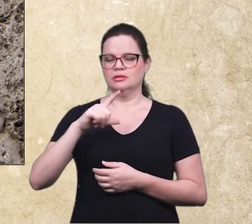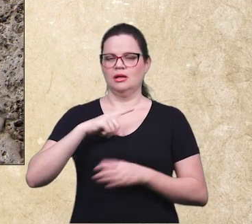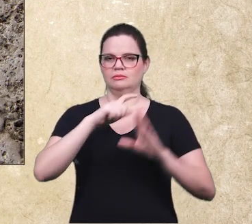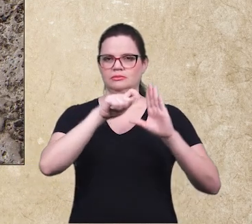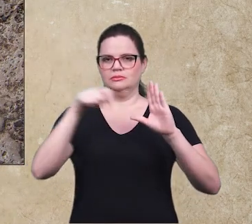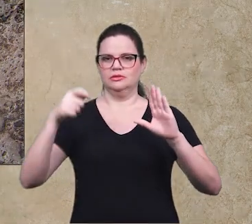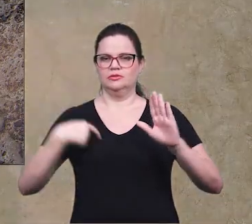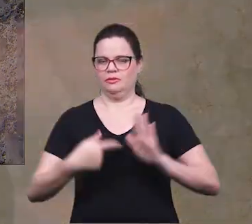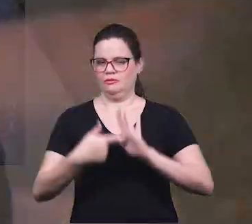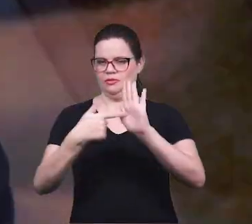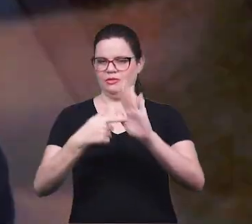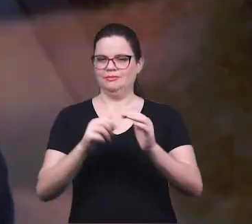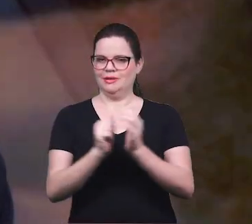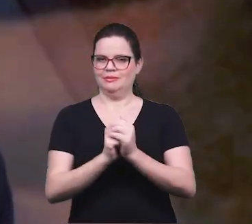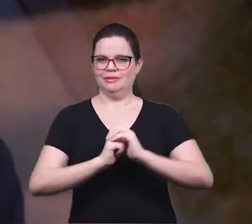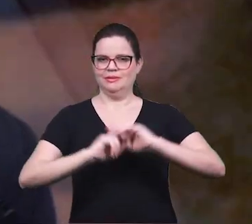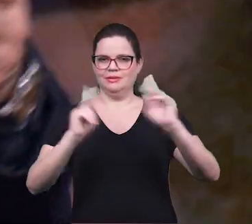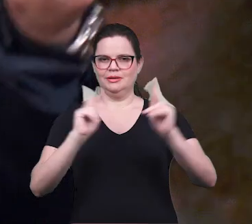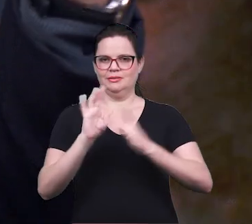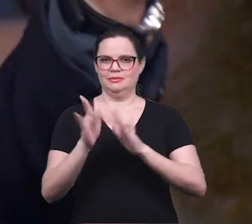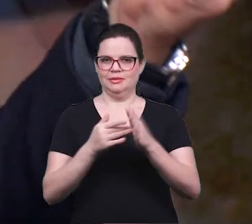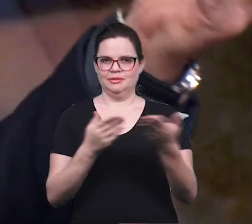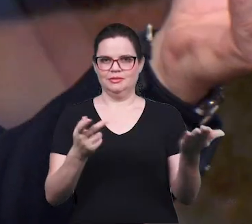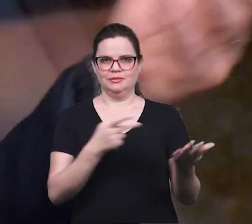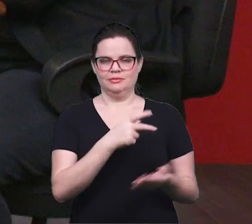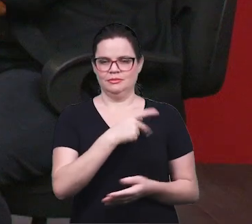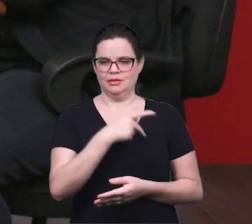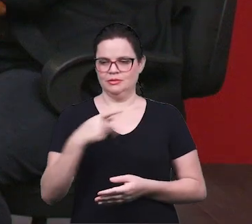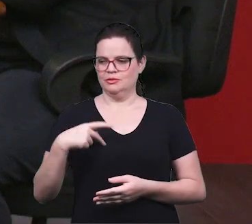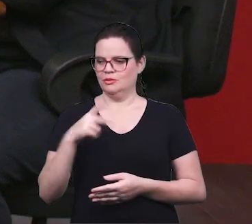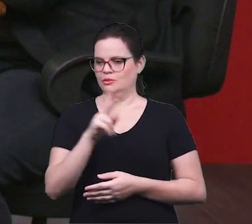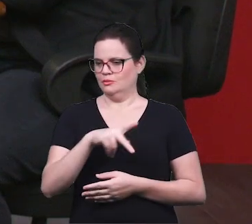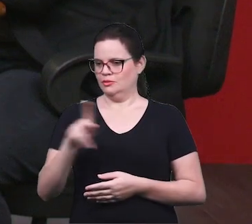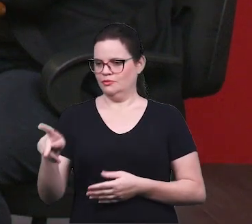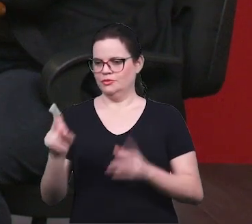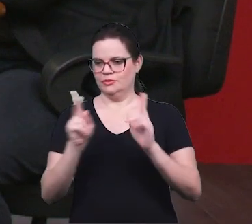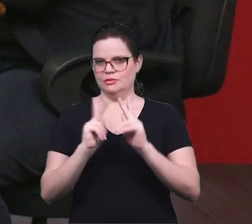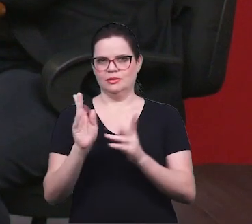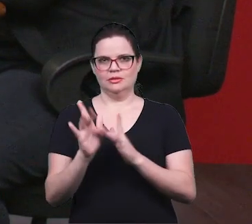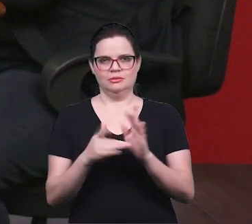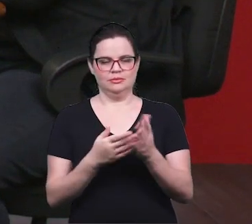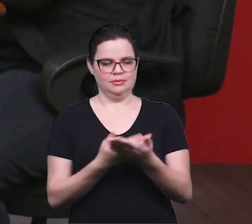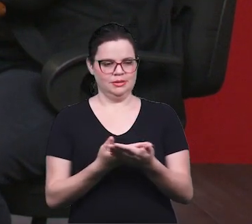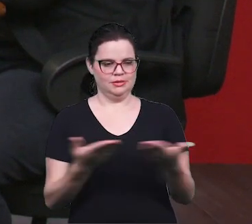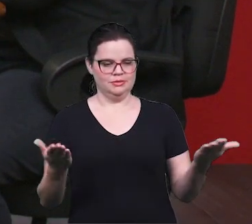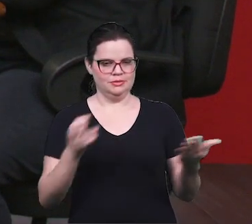ela. Amém? A paz do Senhor a todos, a paz do Senhor, professor Vinícius. Amém. Paz do Senhor a todos.